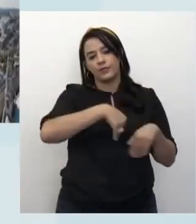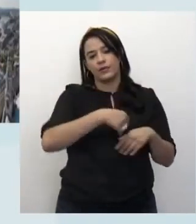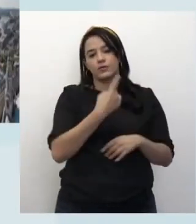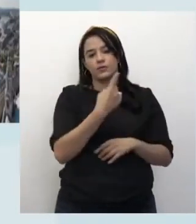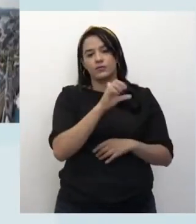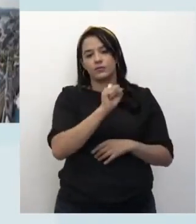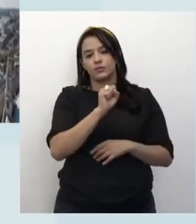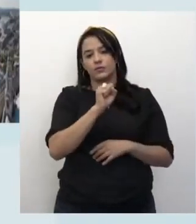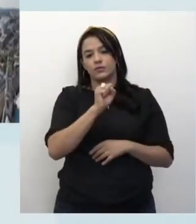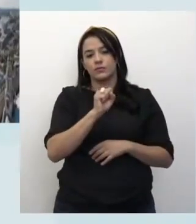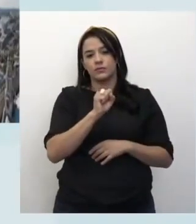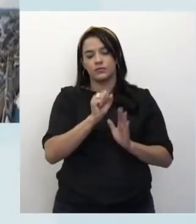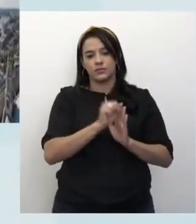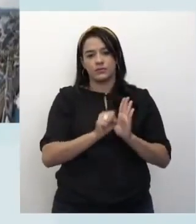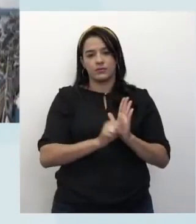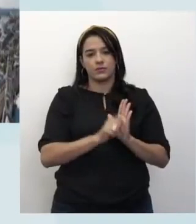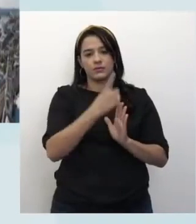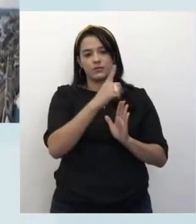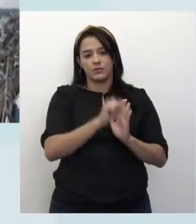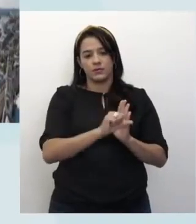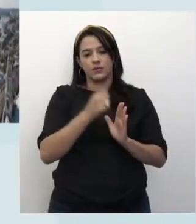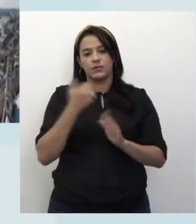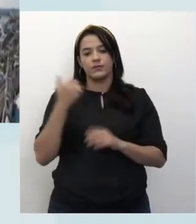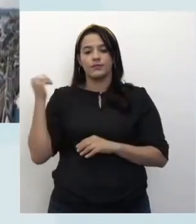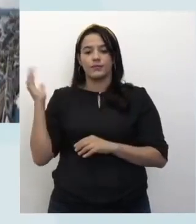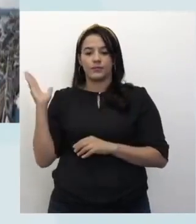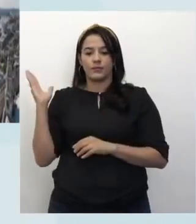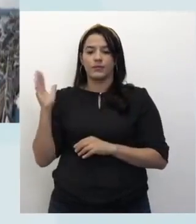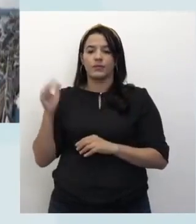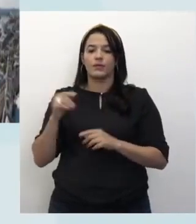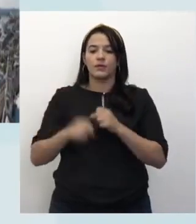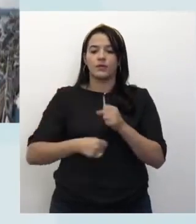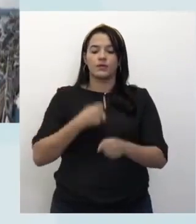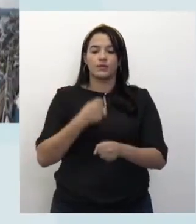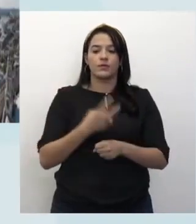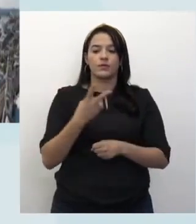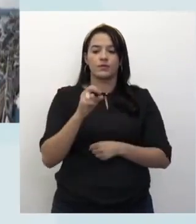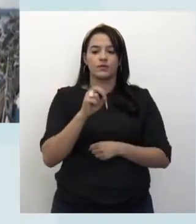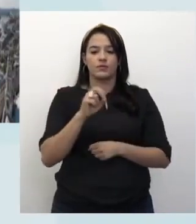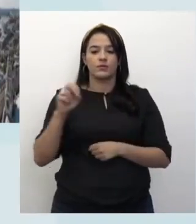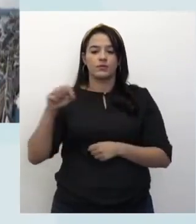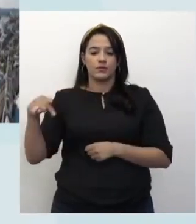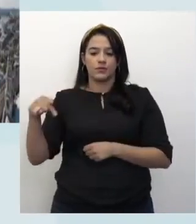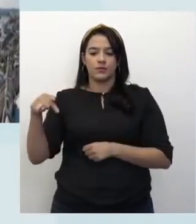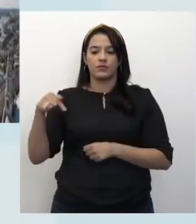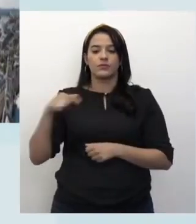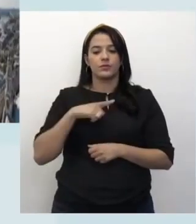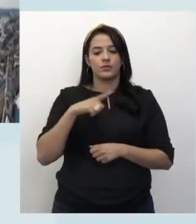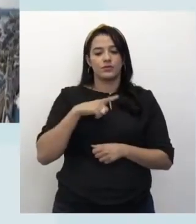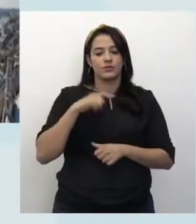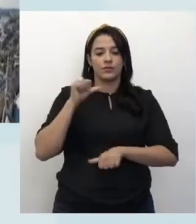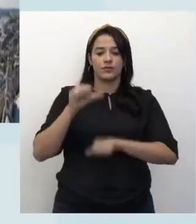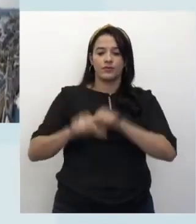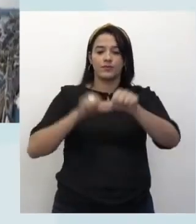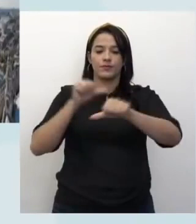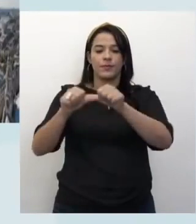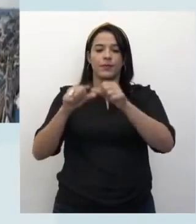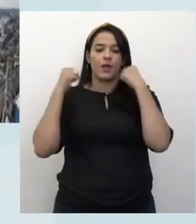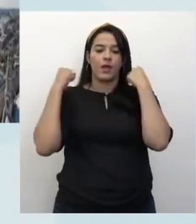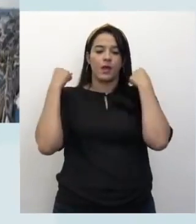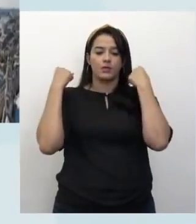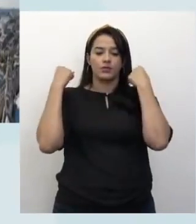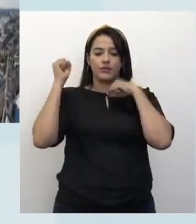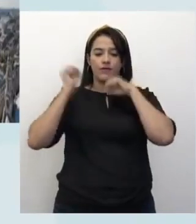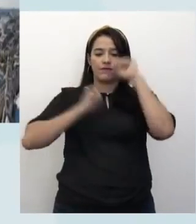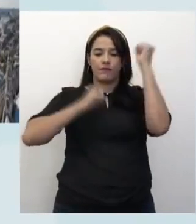aí de uma imagem da Catedral de Londres em 2007, né? A transformação, né? A gente vê fábricas no entorno aí da